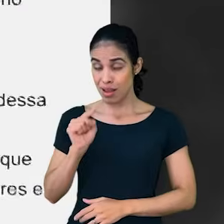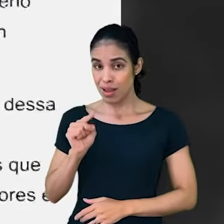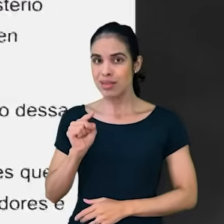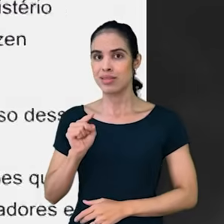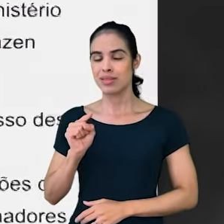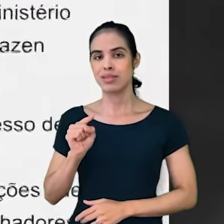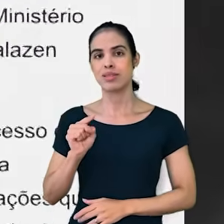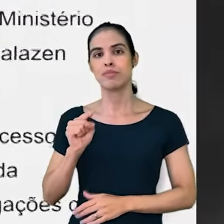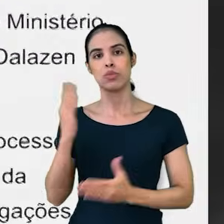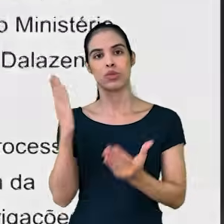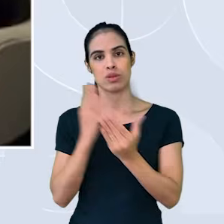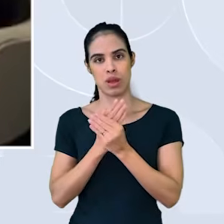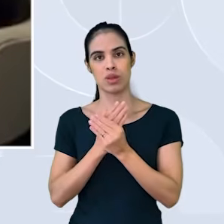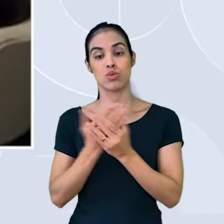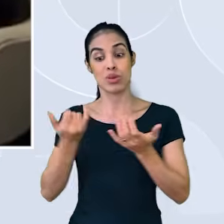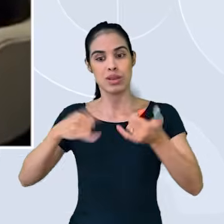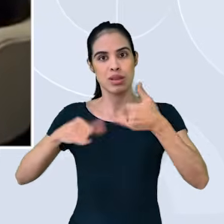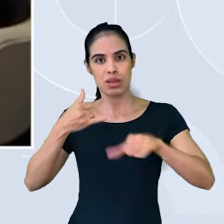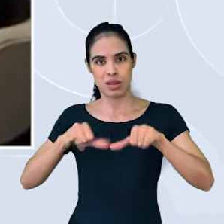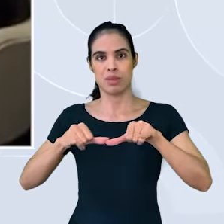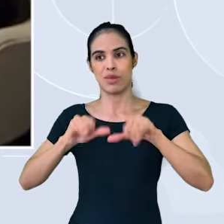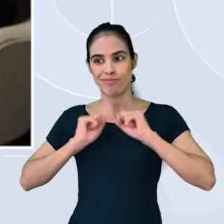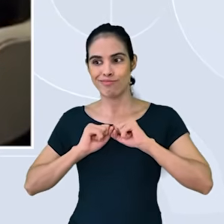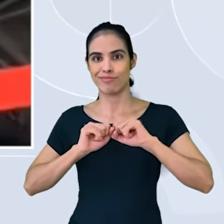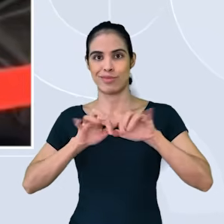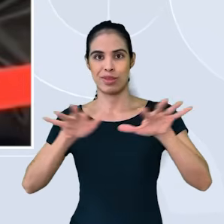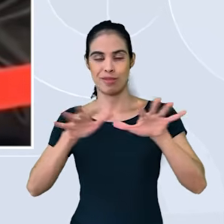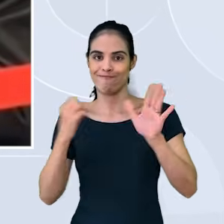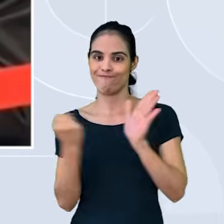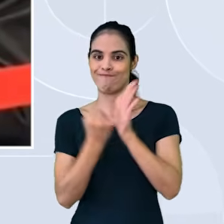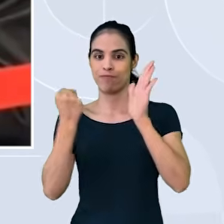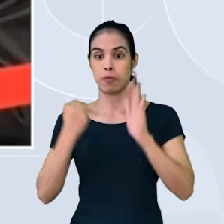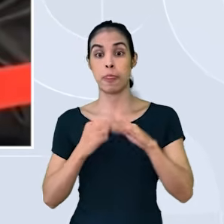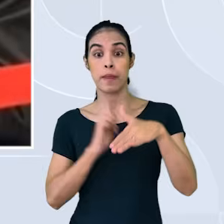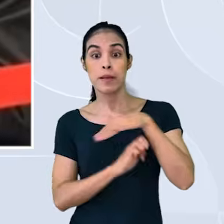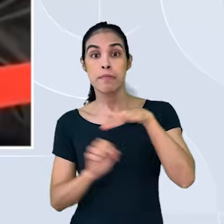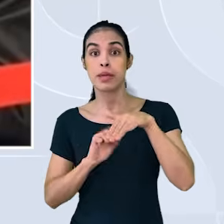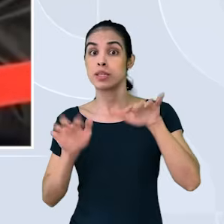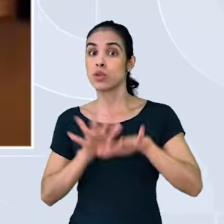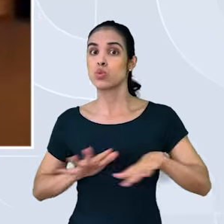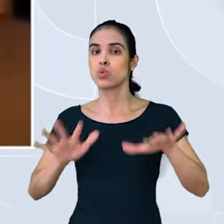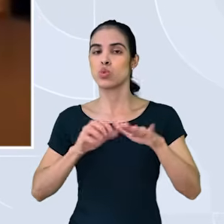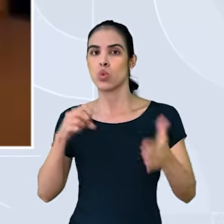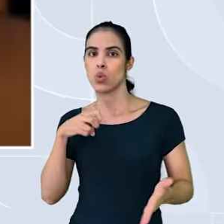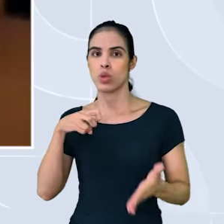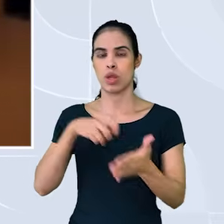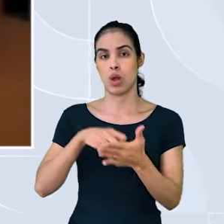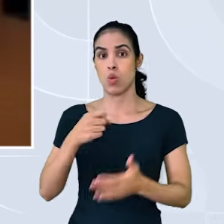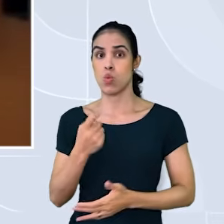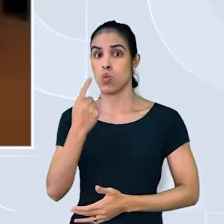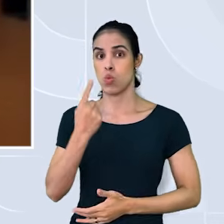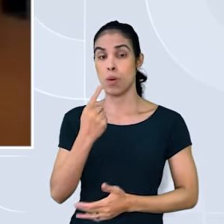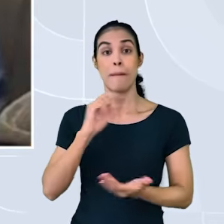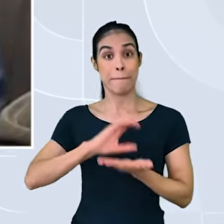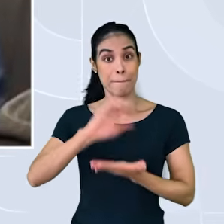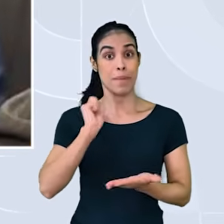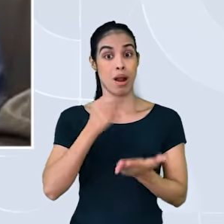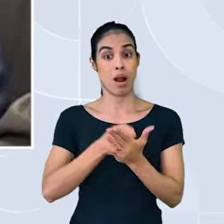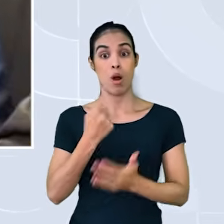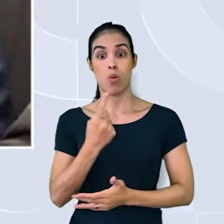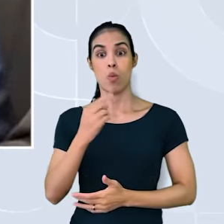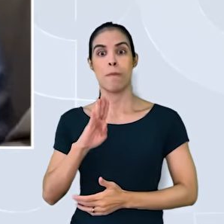como contaminação química. Em primeira instância, as empresas foram condenadas a pagar mais de R$ 1